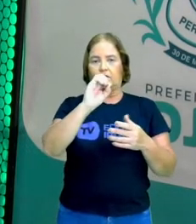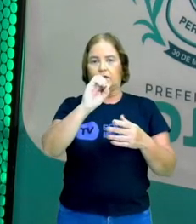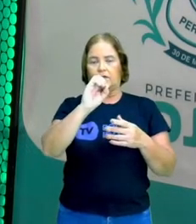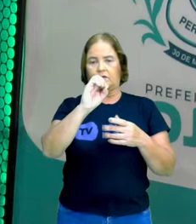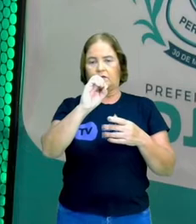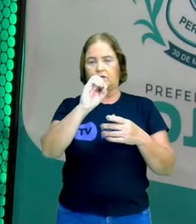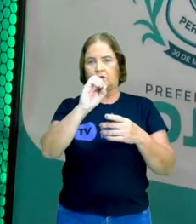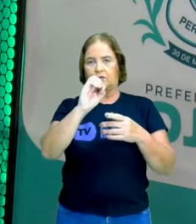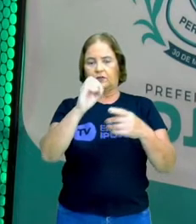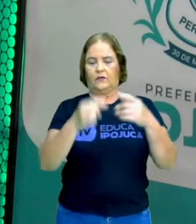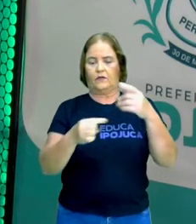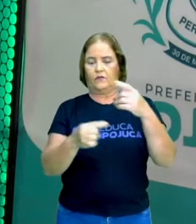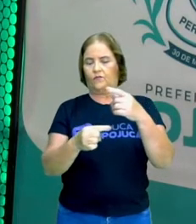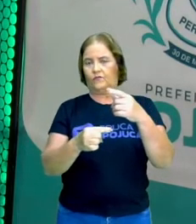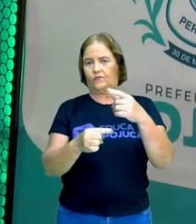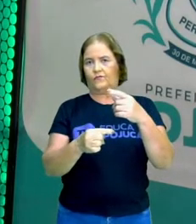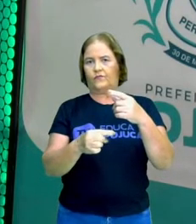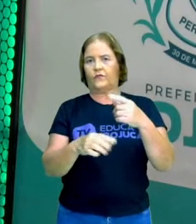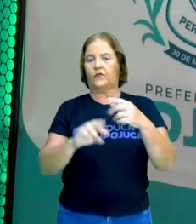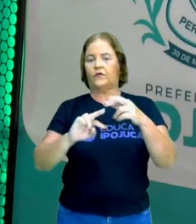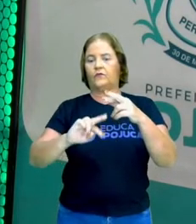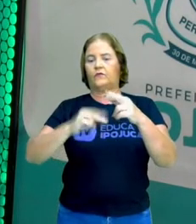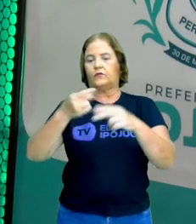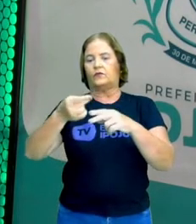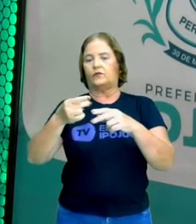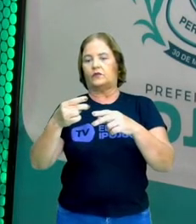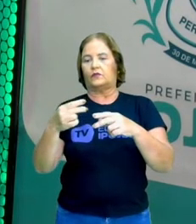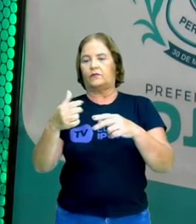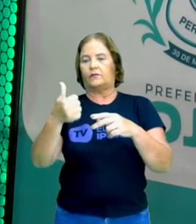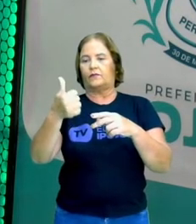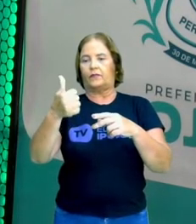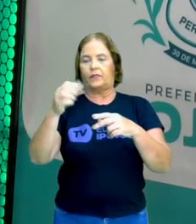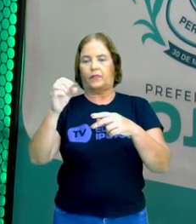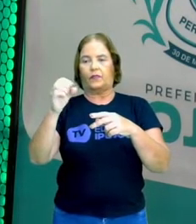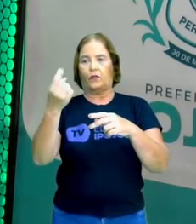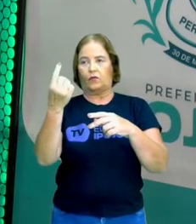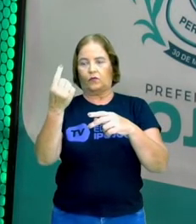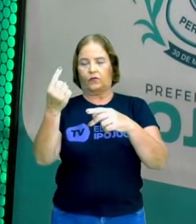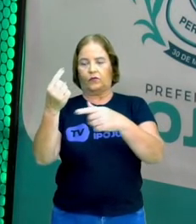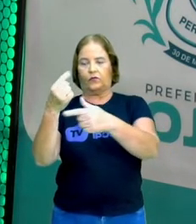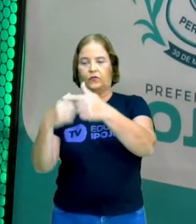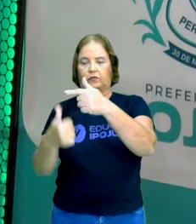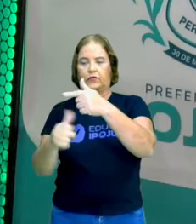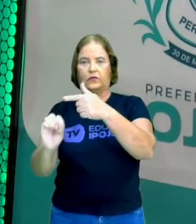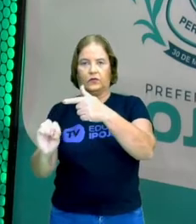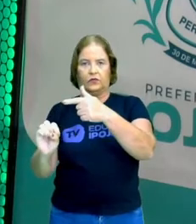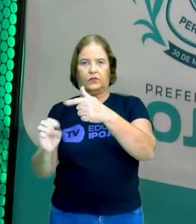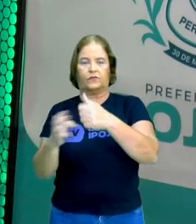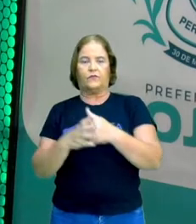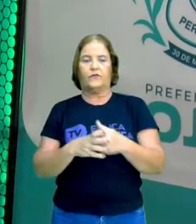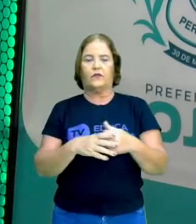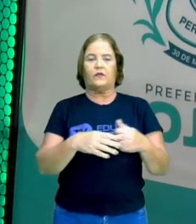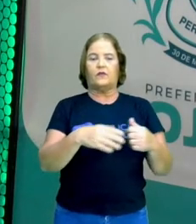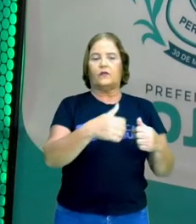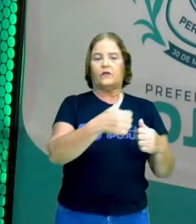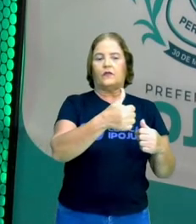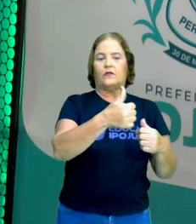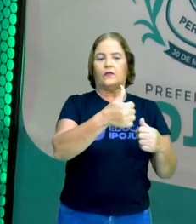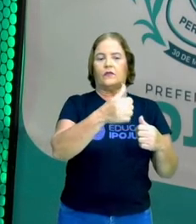O inverso é 1 sobre 10. E 10 elevado a menos 2, o inverso, 1 sobre